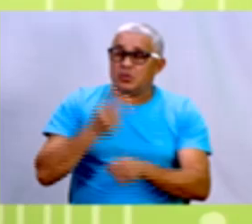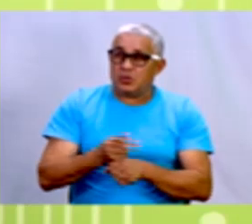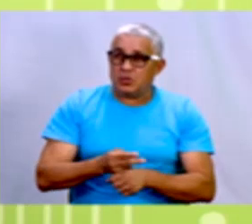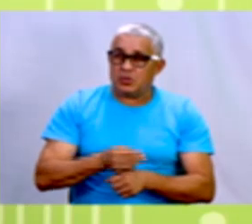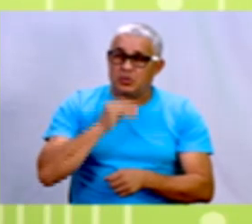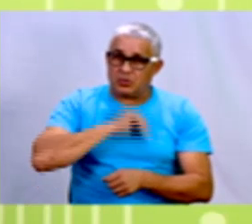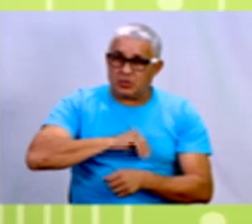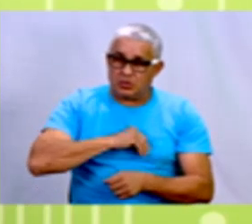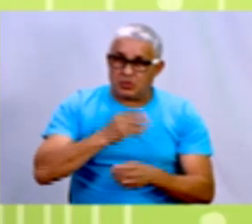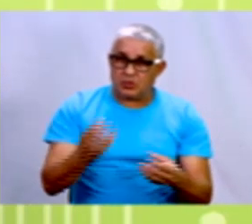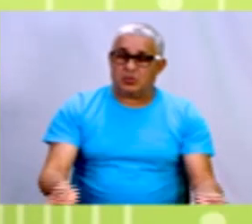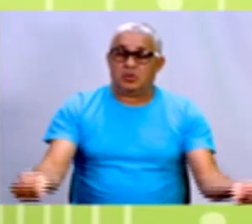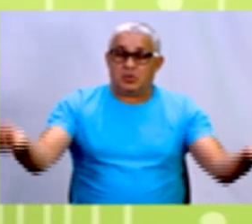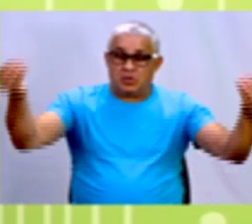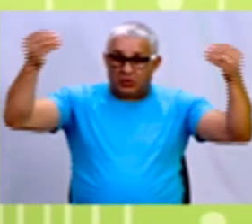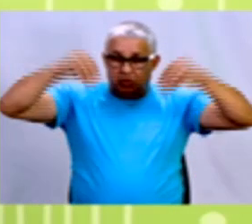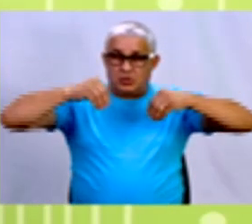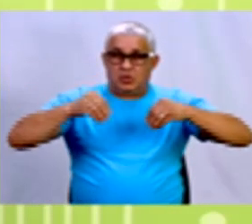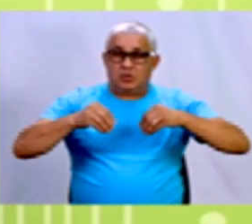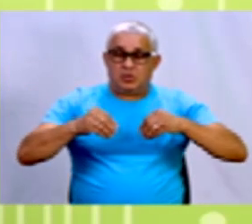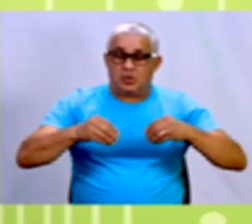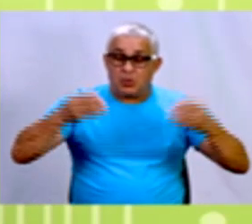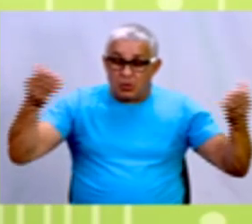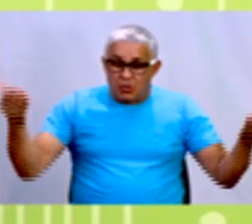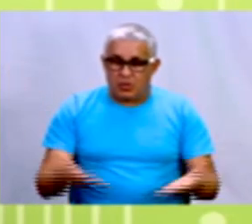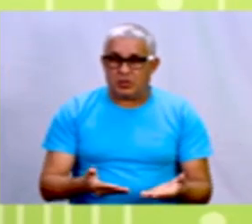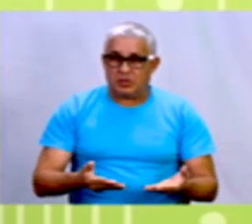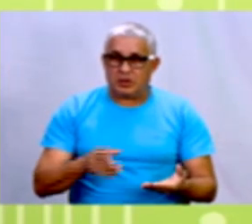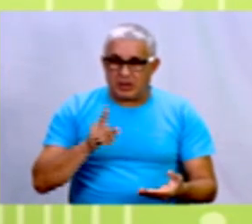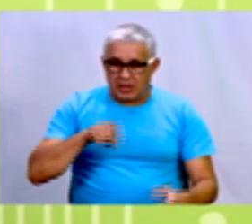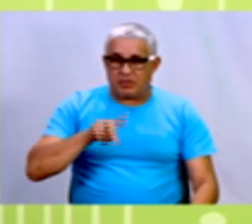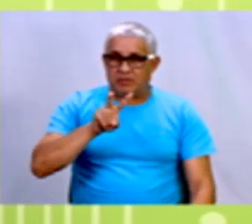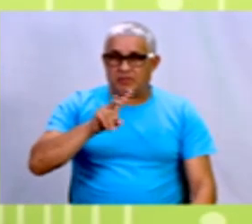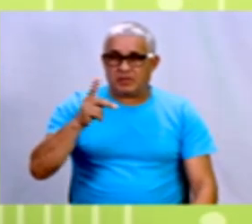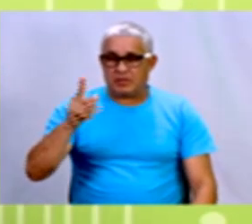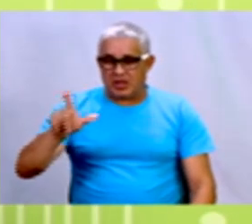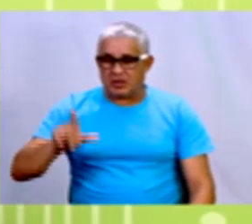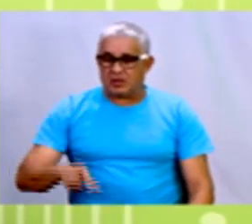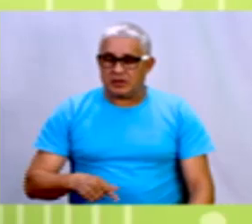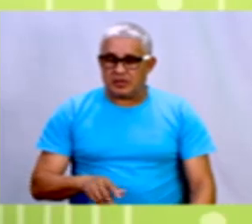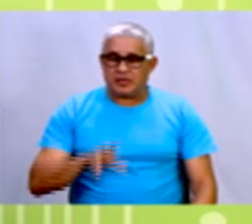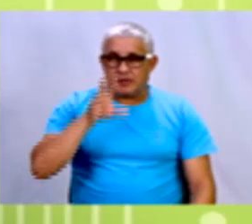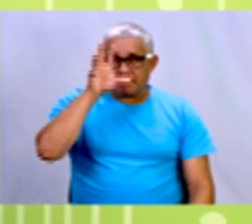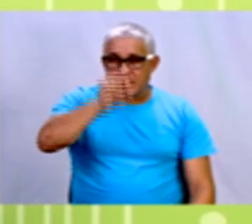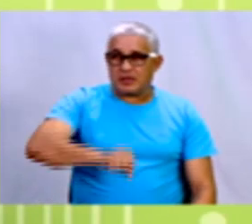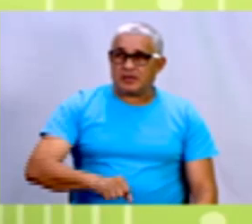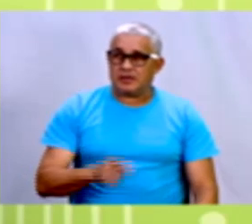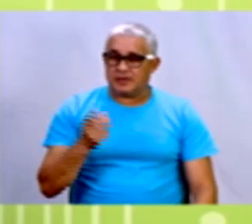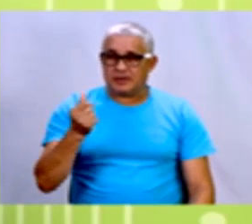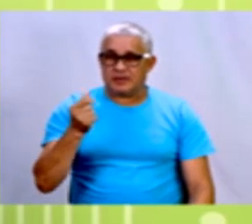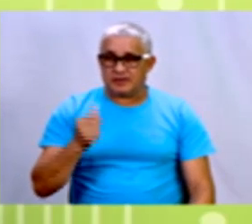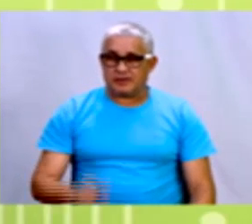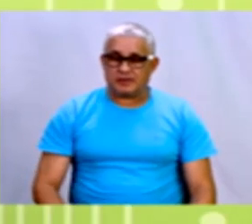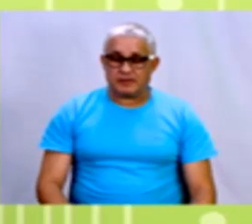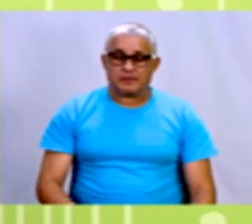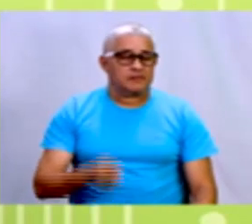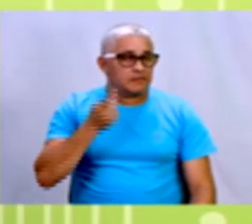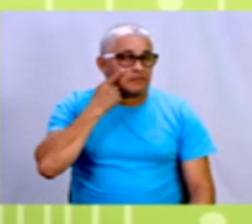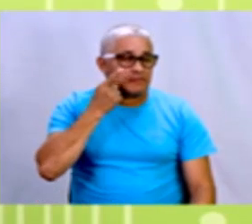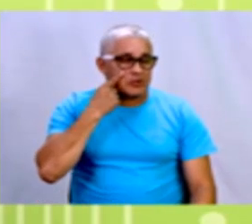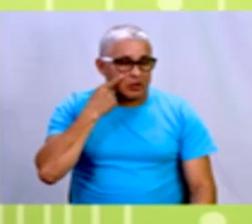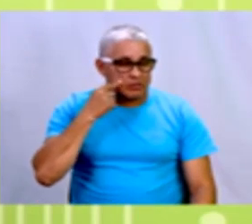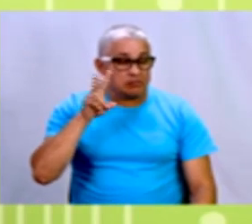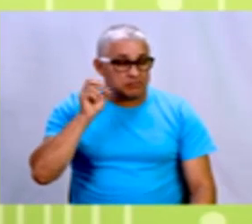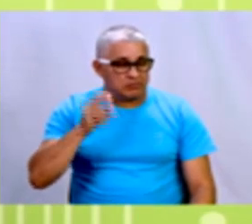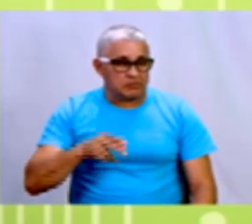esse valor para hoje. Isso é o valor presente líquido. Eu pego aquele valor que que eu tô provisionando que eu vou ganhar,